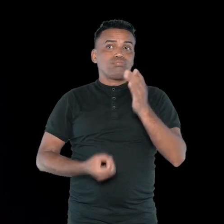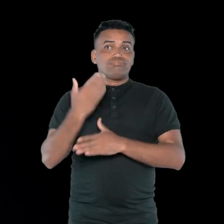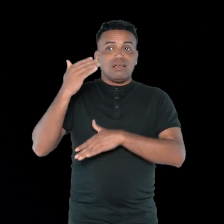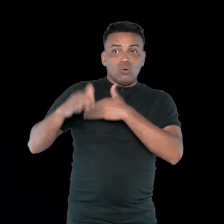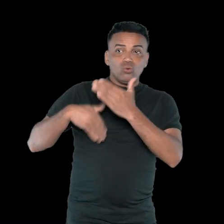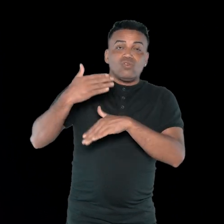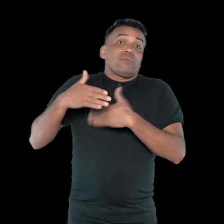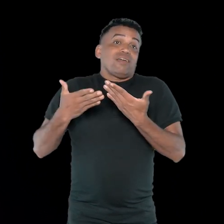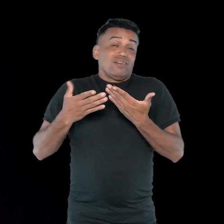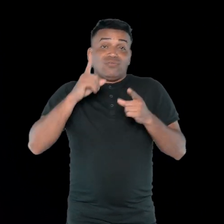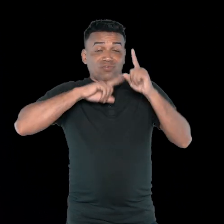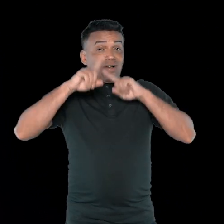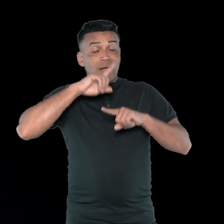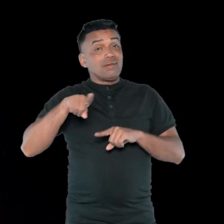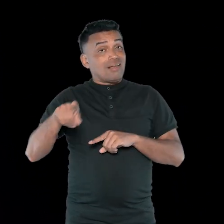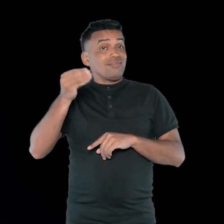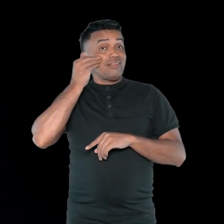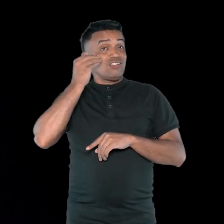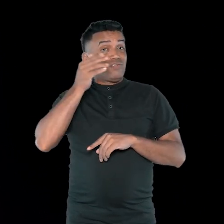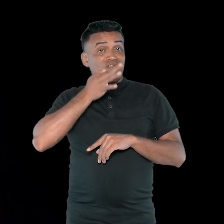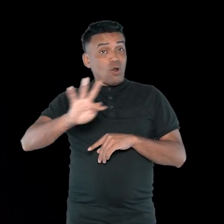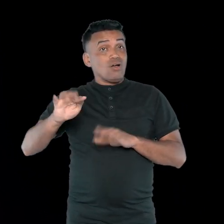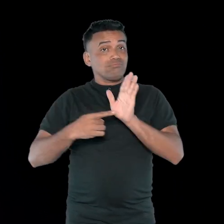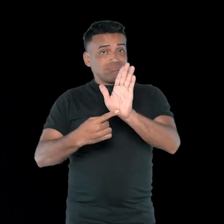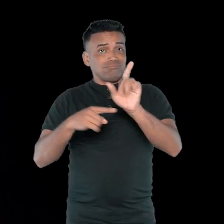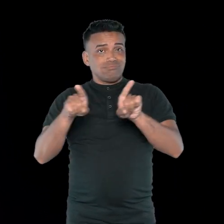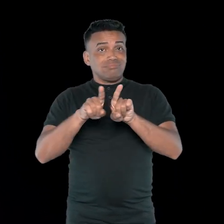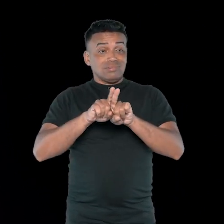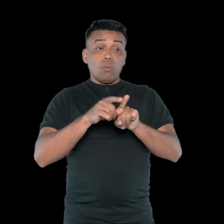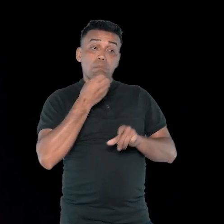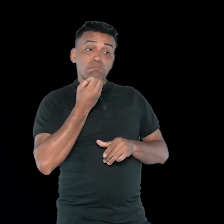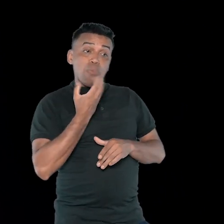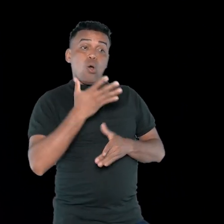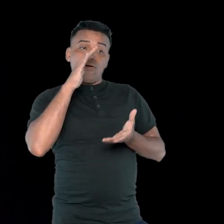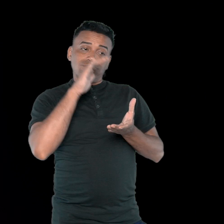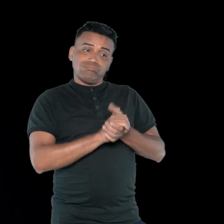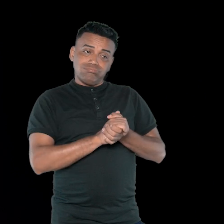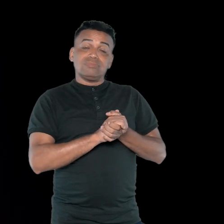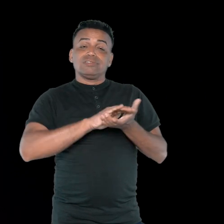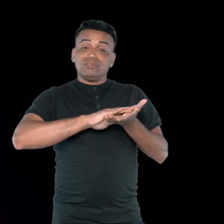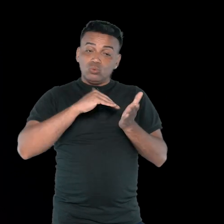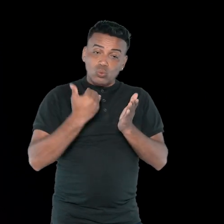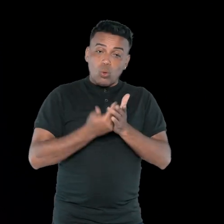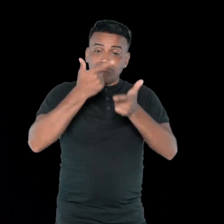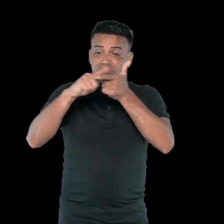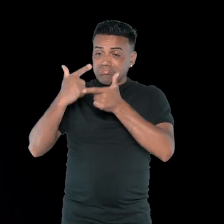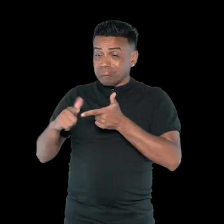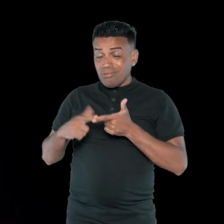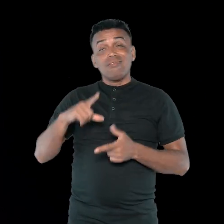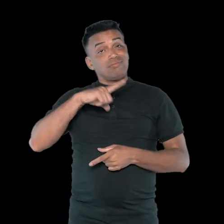pouco falha, mas é uma tentativa dele de mostrar também que, bom, no casamento, apesar de todas as contradições, há amor